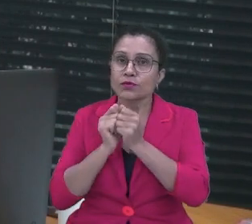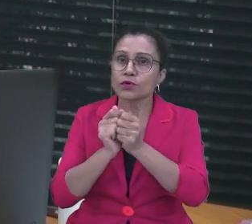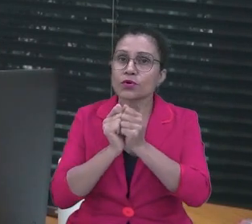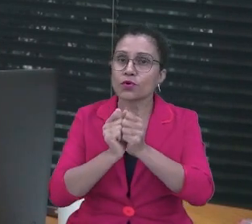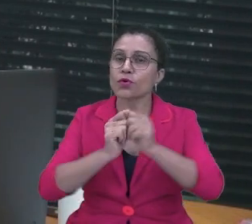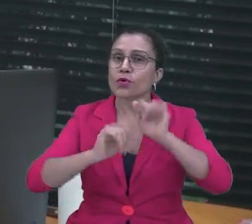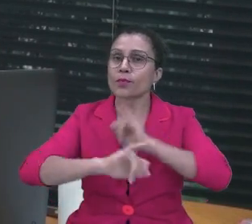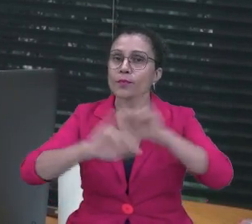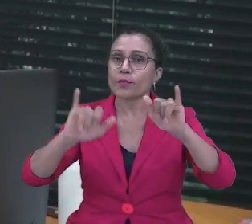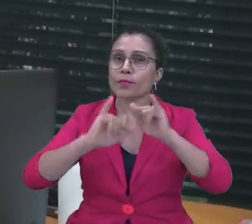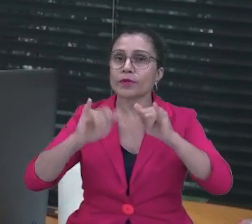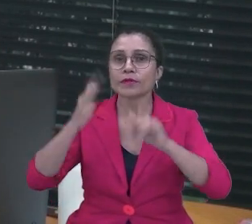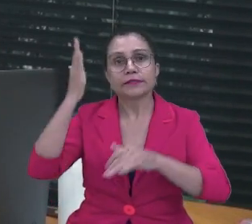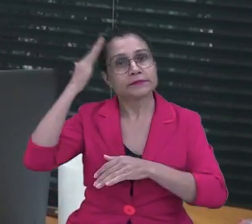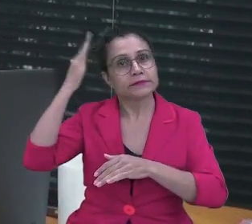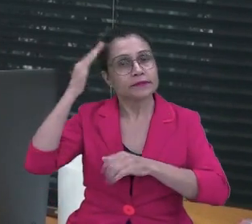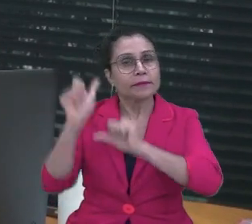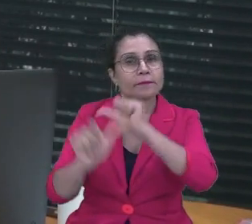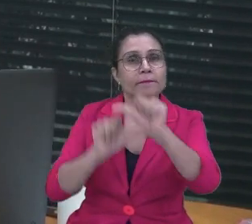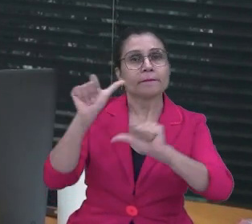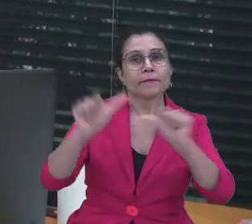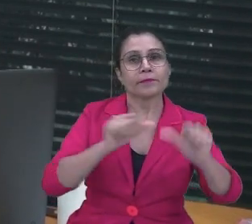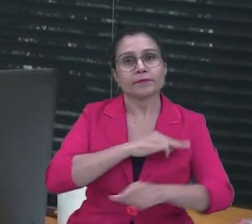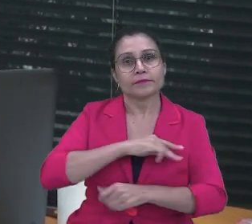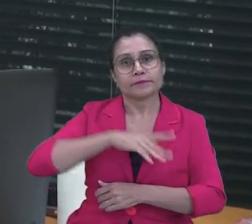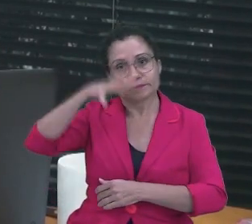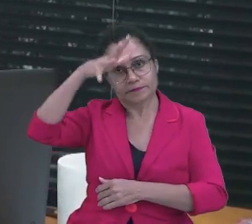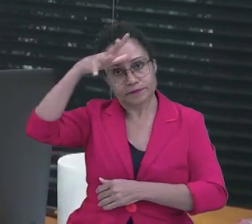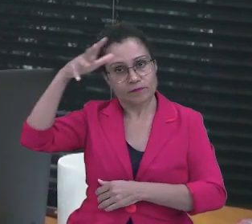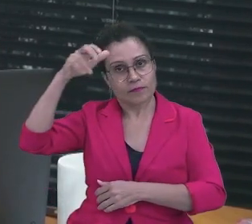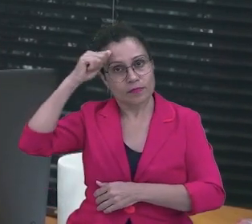é notícia sobre a atuação do Ministério Público de Mato